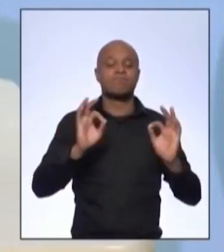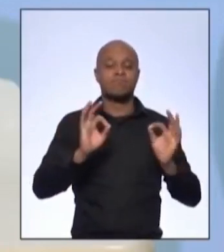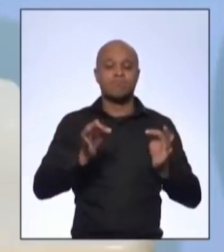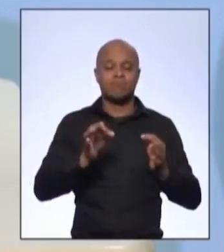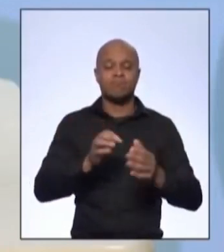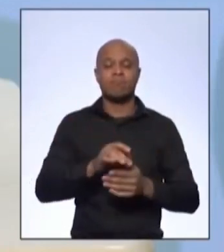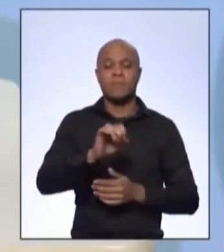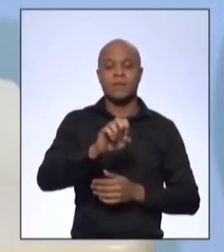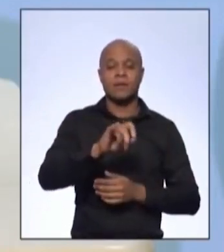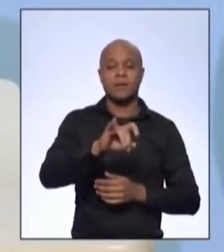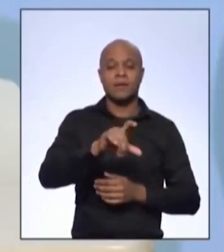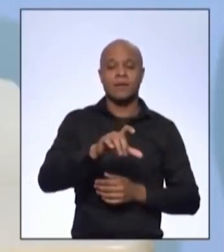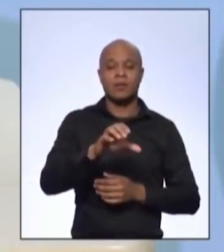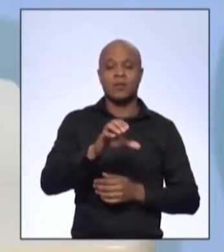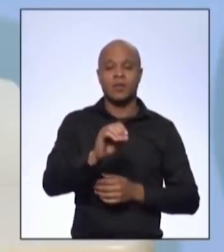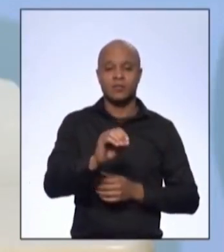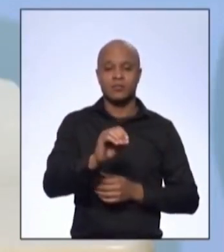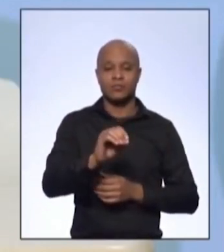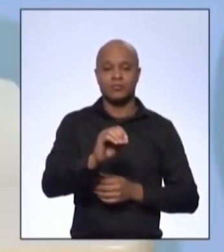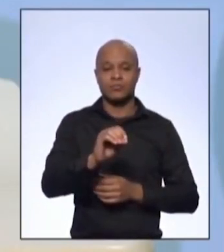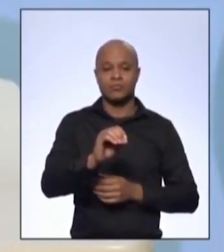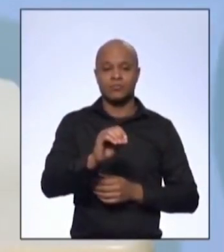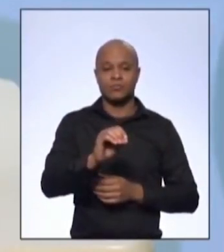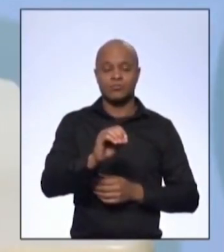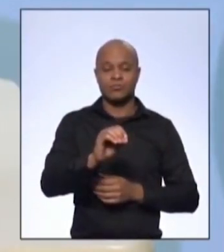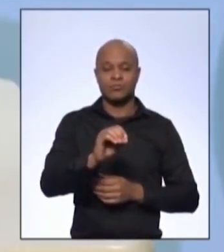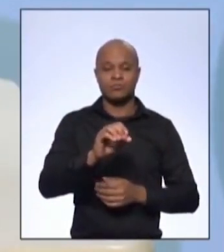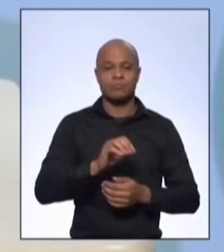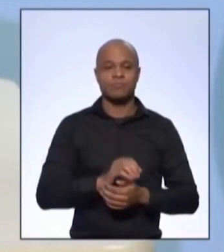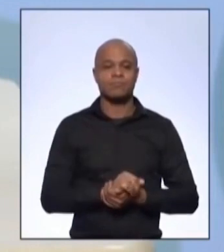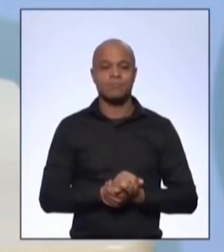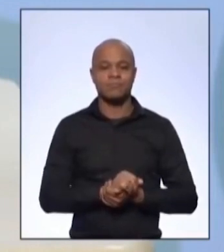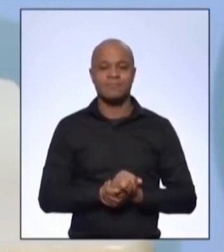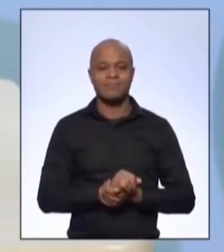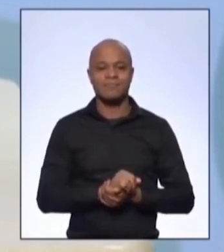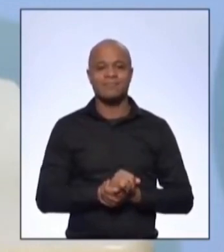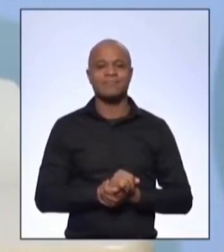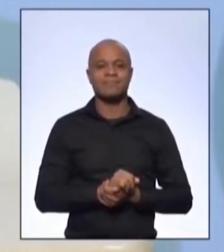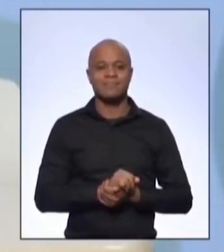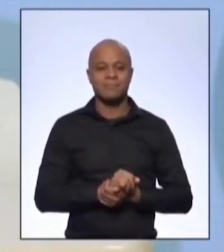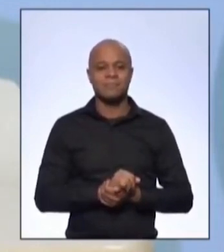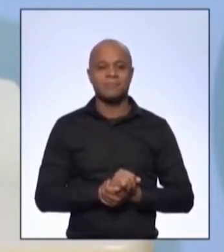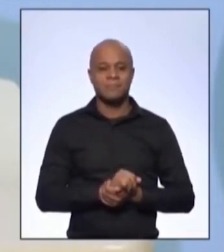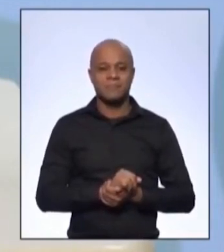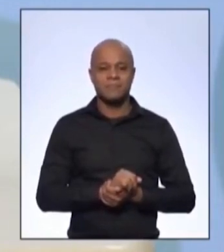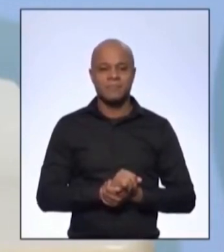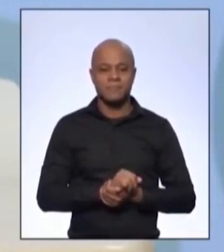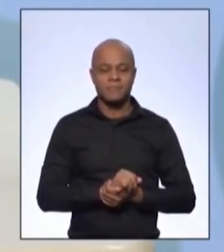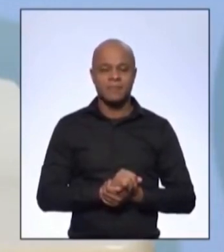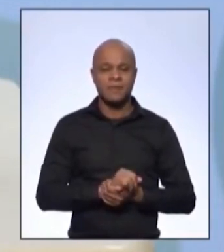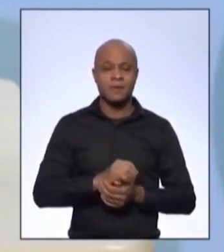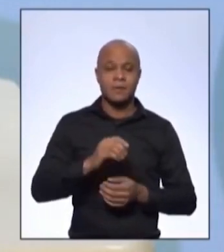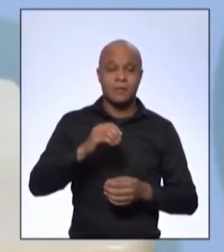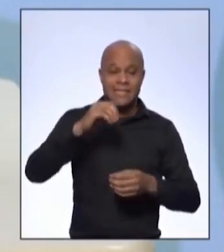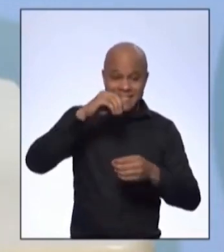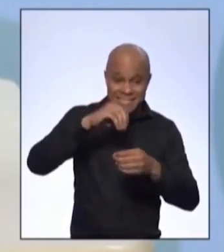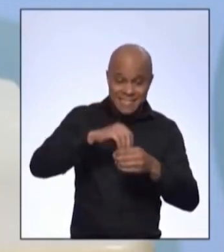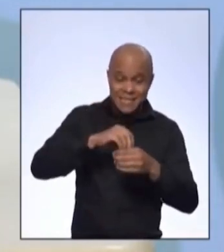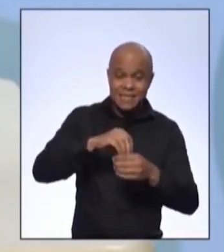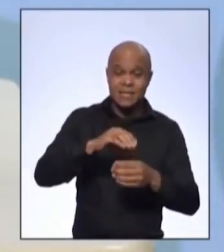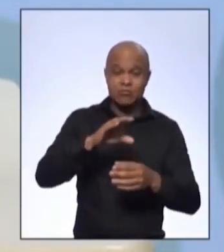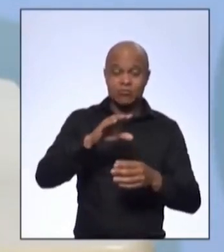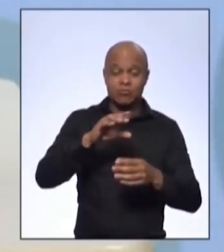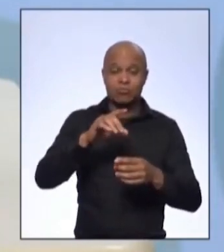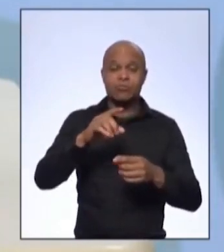Tá vendo que eles estão separados, né? Para que eu não feche o circuito. O circuito é fechado no interior da bobina.